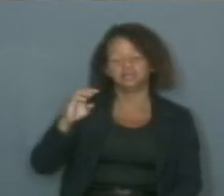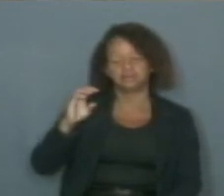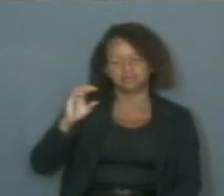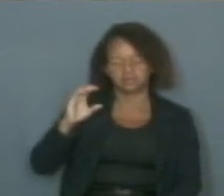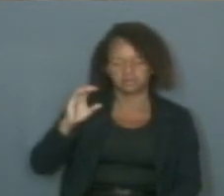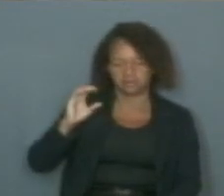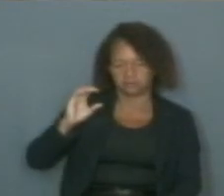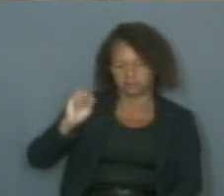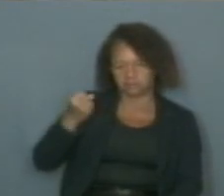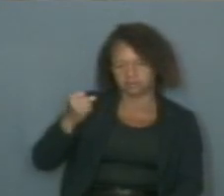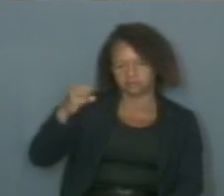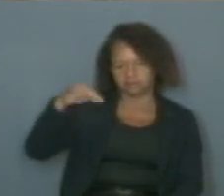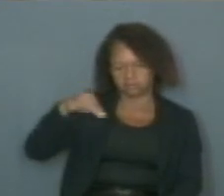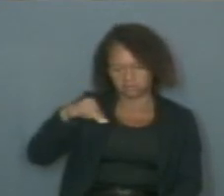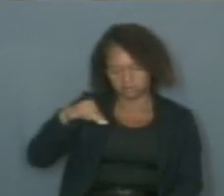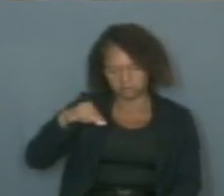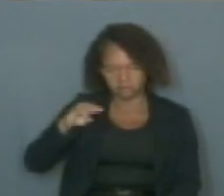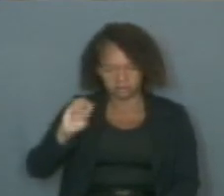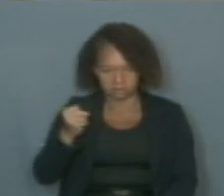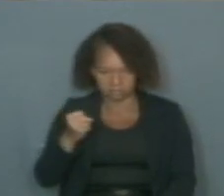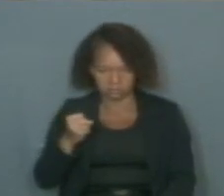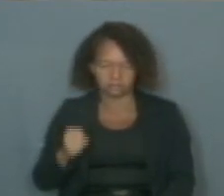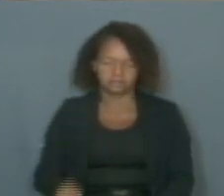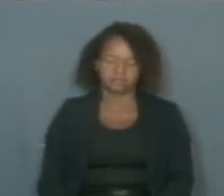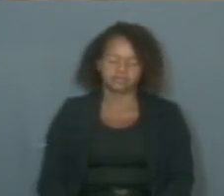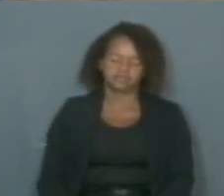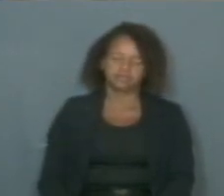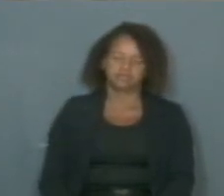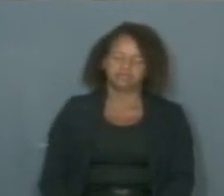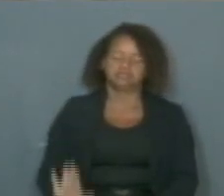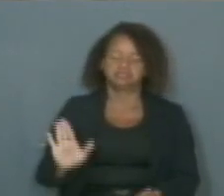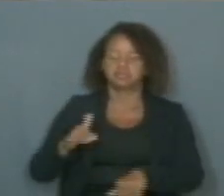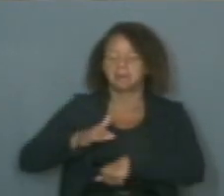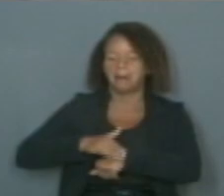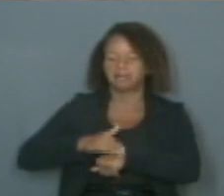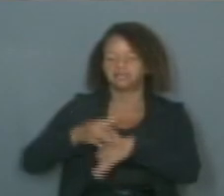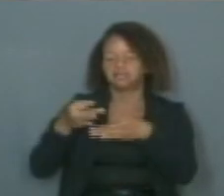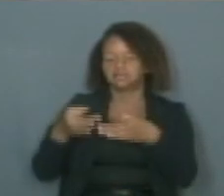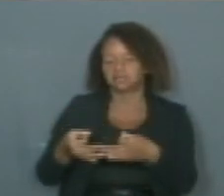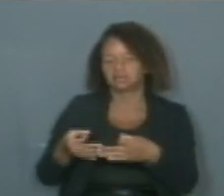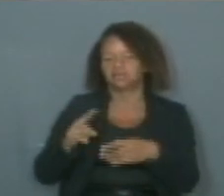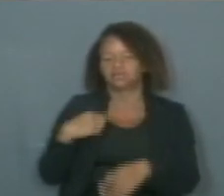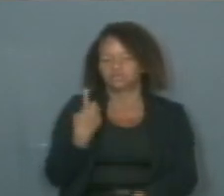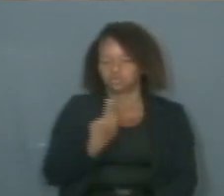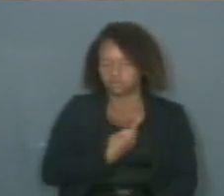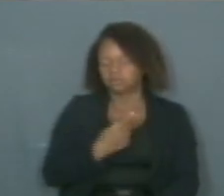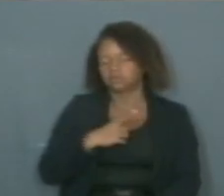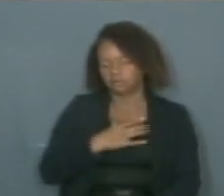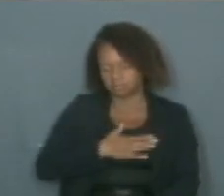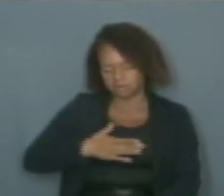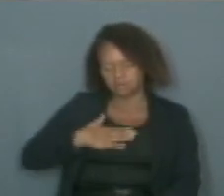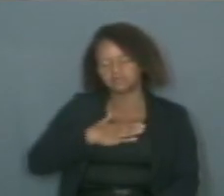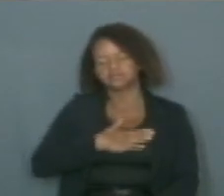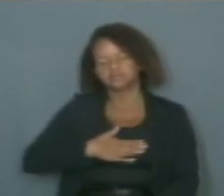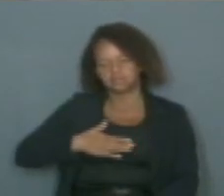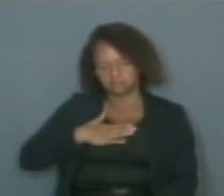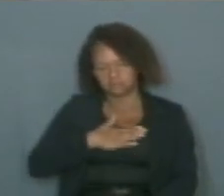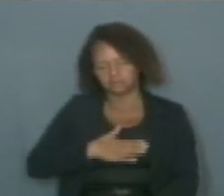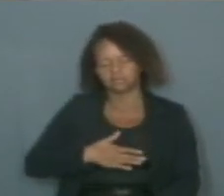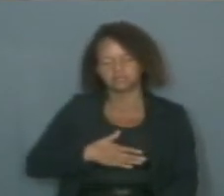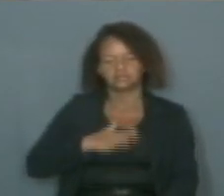diesel. E um certo momento a gente teve o privilégio